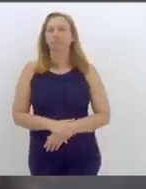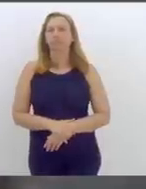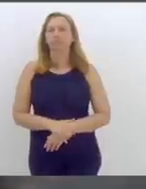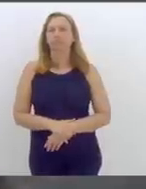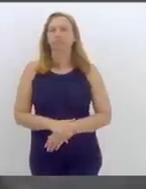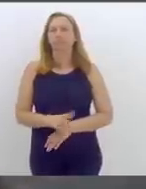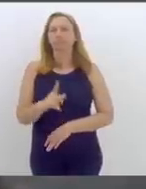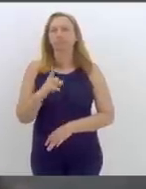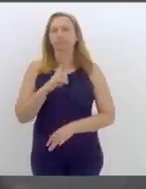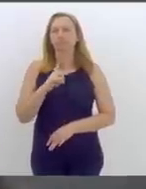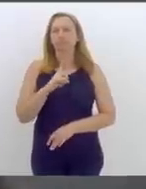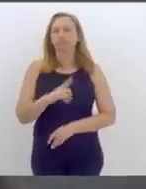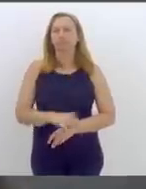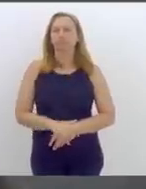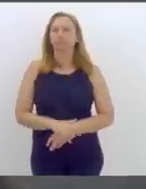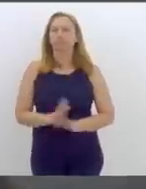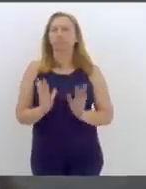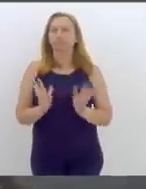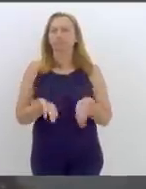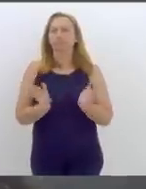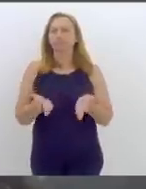nós temos hoje